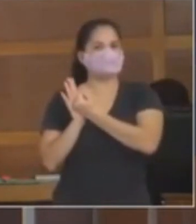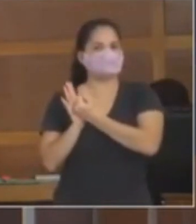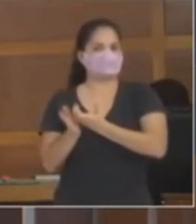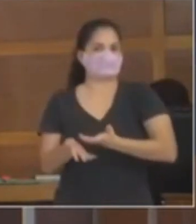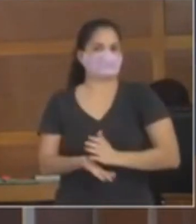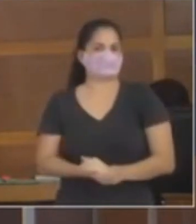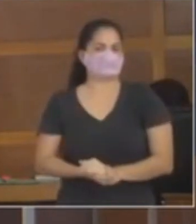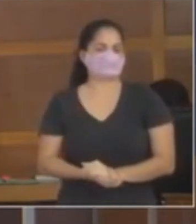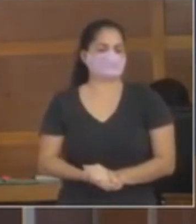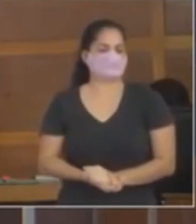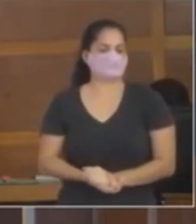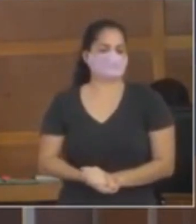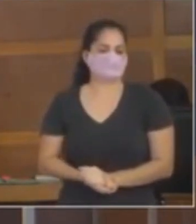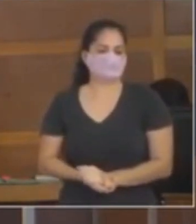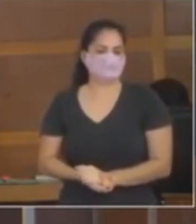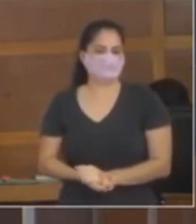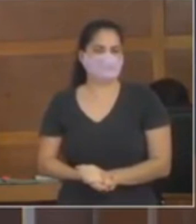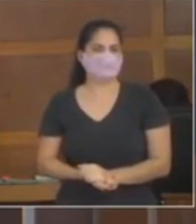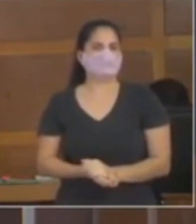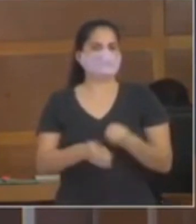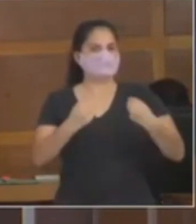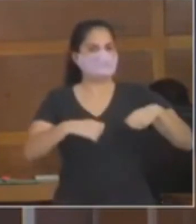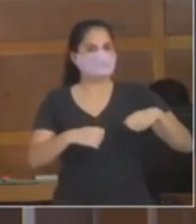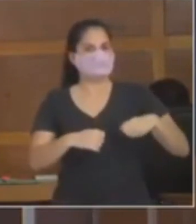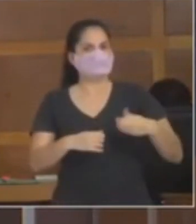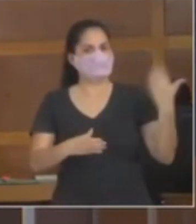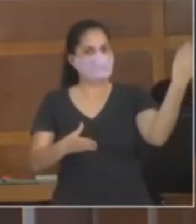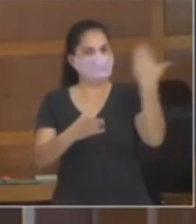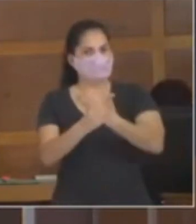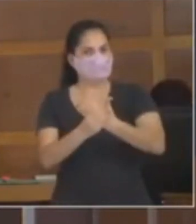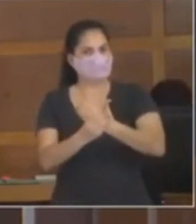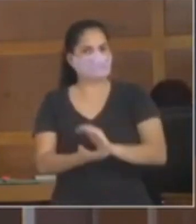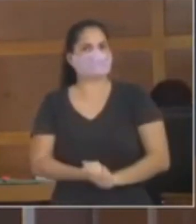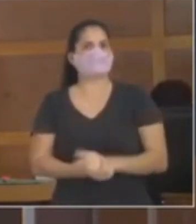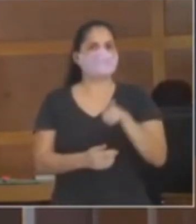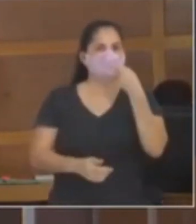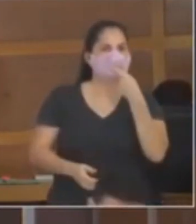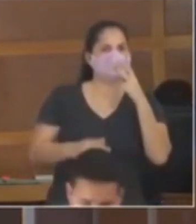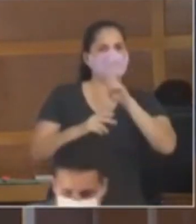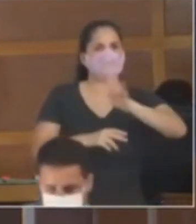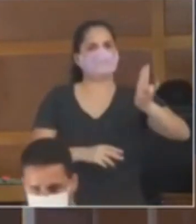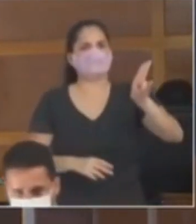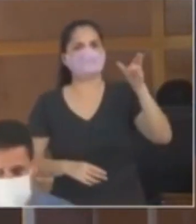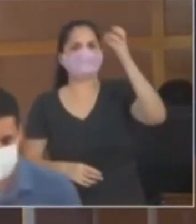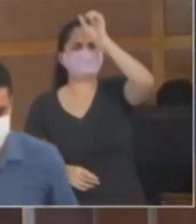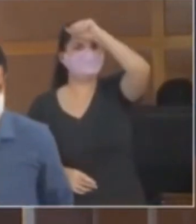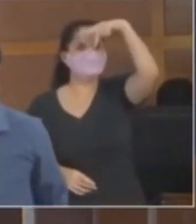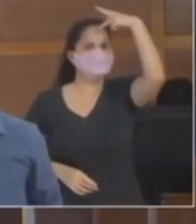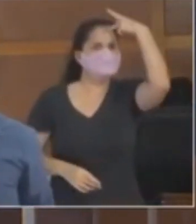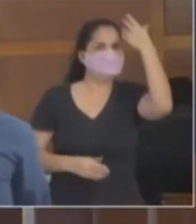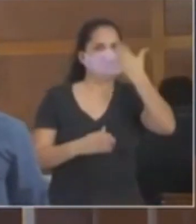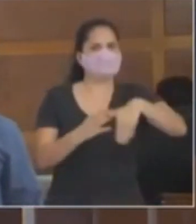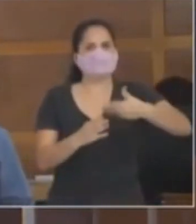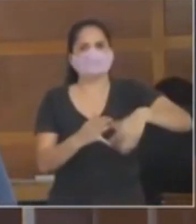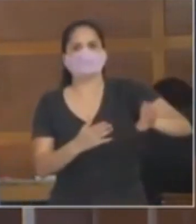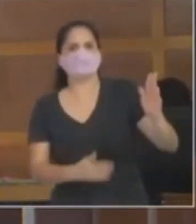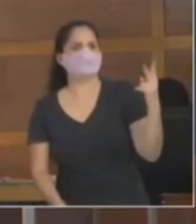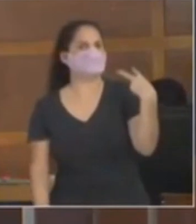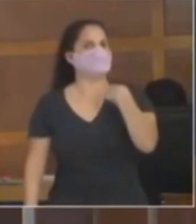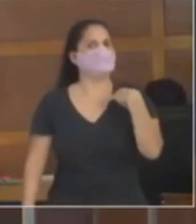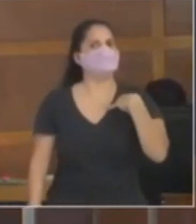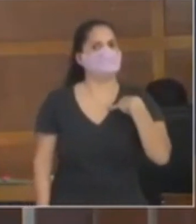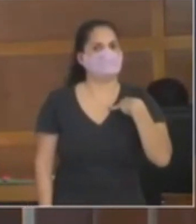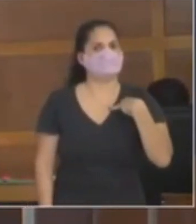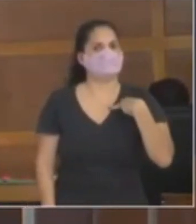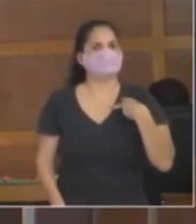do município. O governo tem que tomar providências. E foi citado o nome do prefeito e do secretário. Isso não pode acontecer. Quer fazer